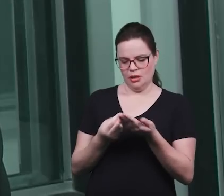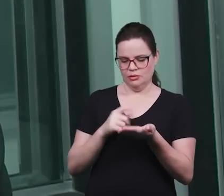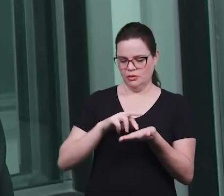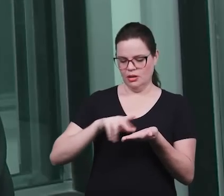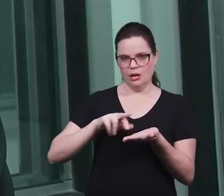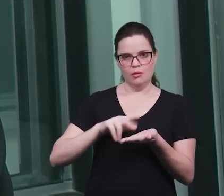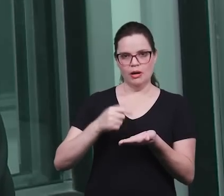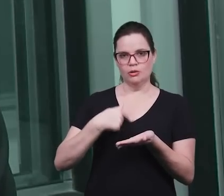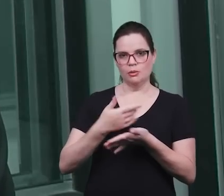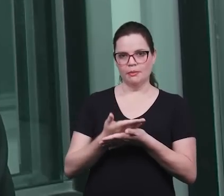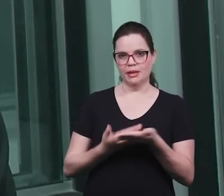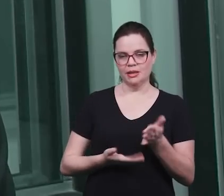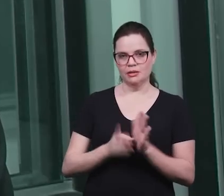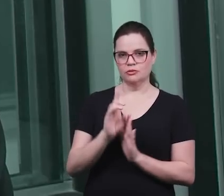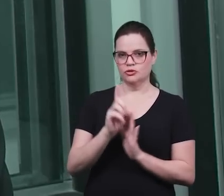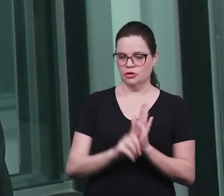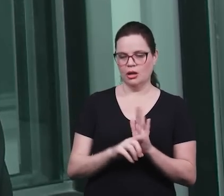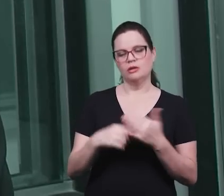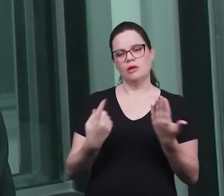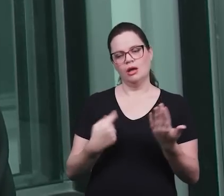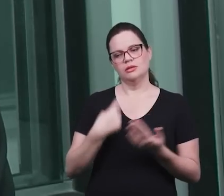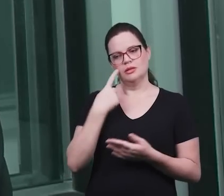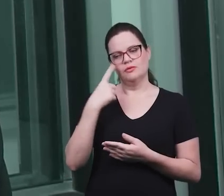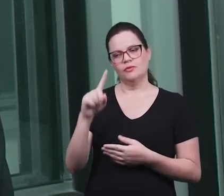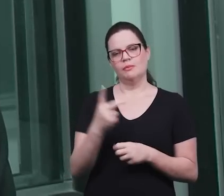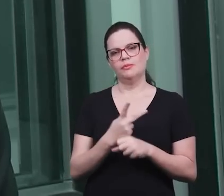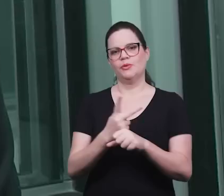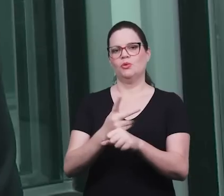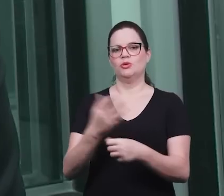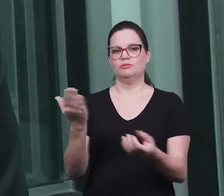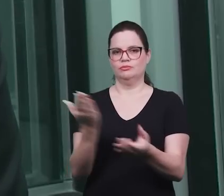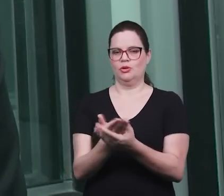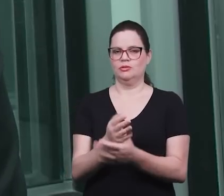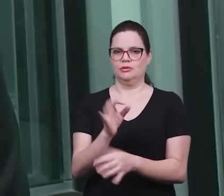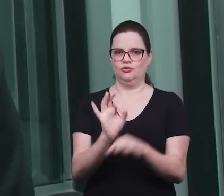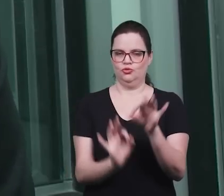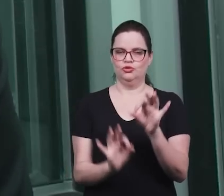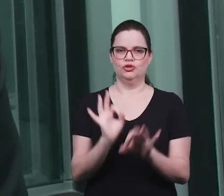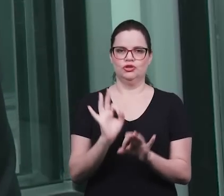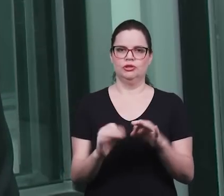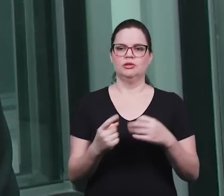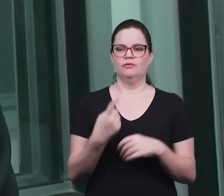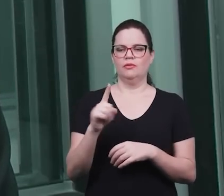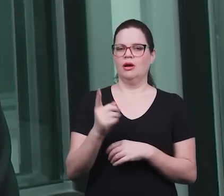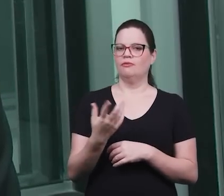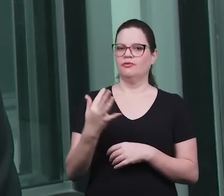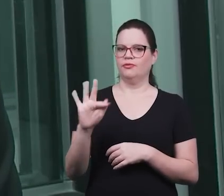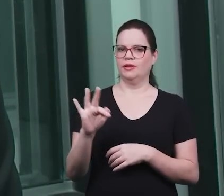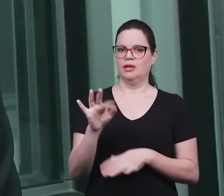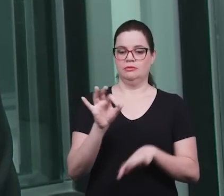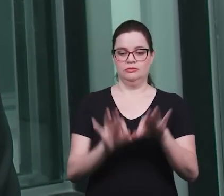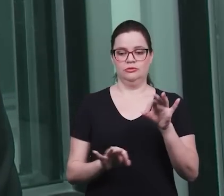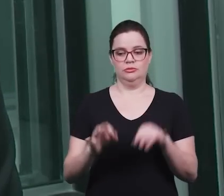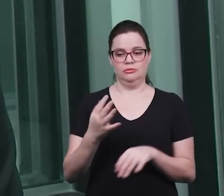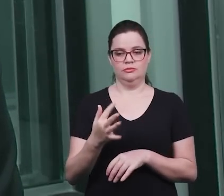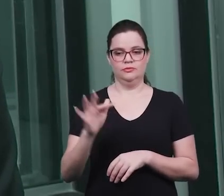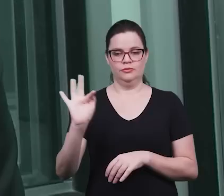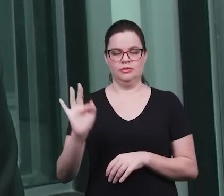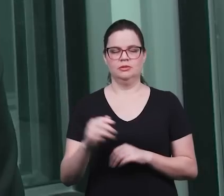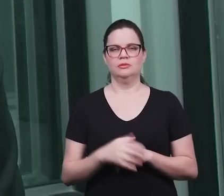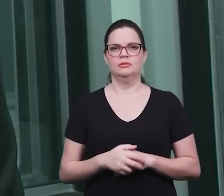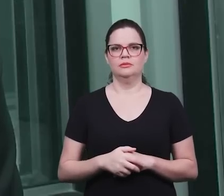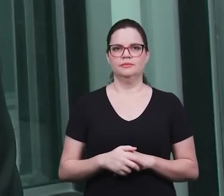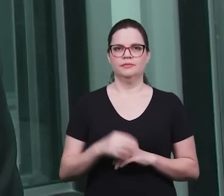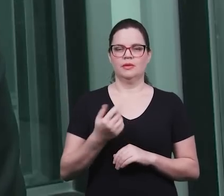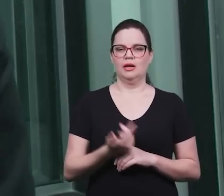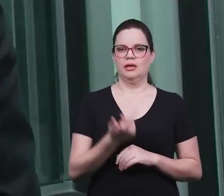benefício, aí sim a via judicial, né? Os processos são na Justiça Federal, e é o outro ponto